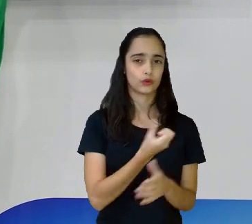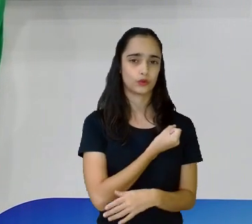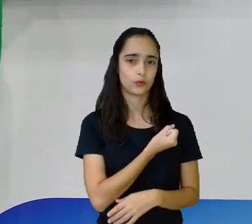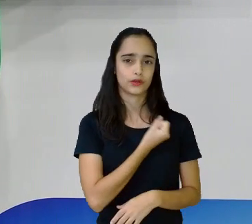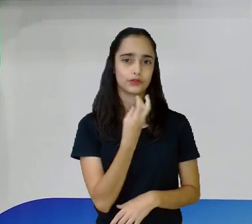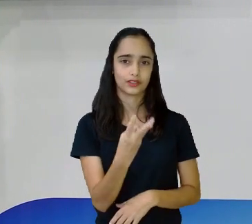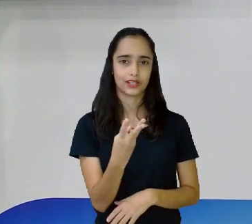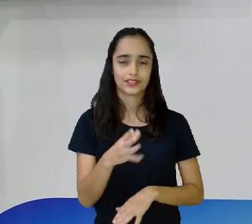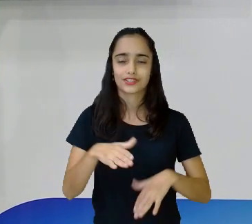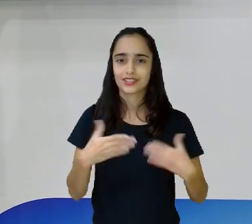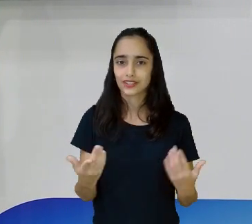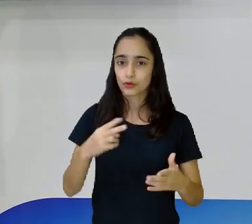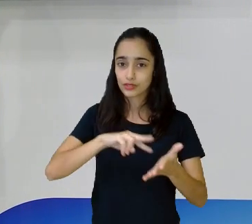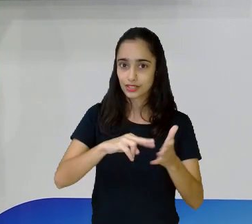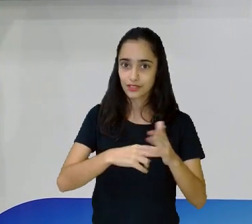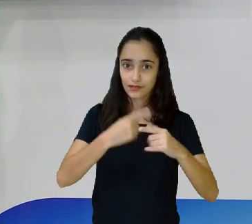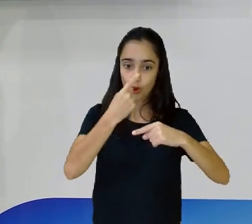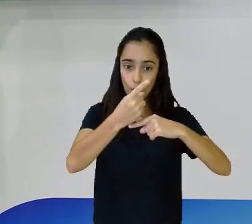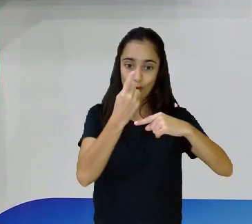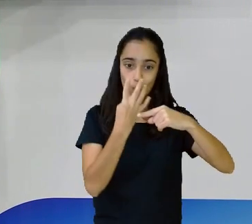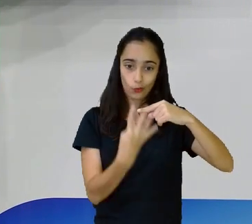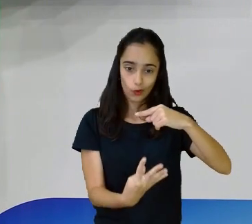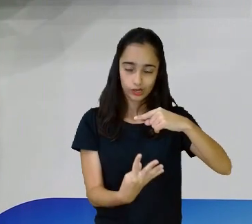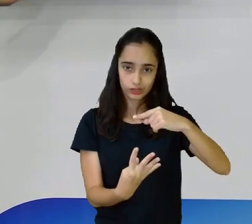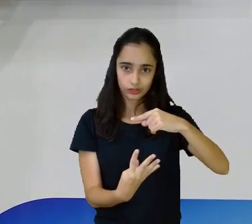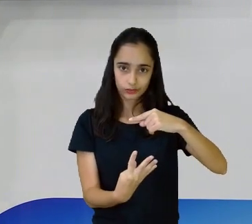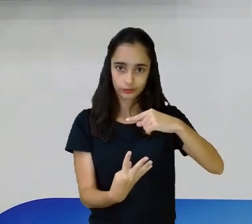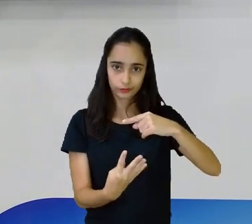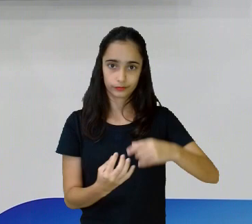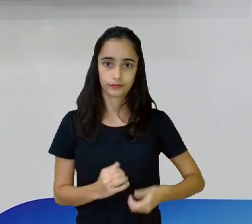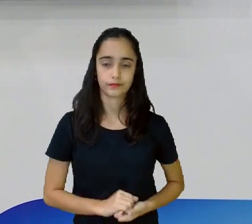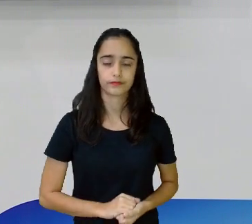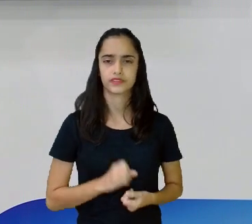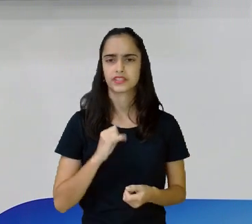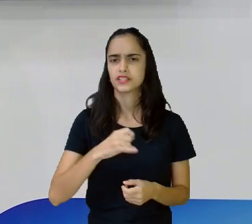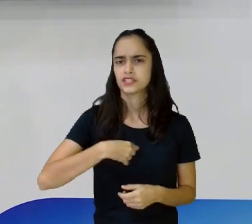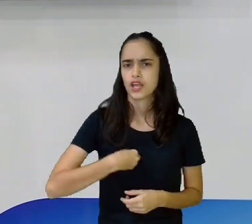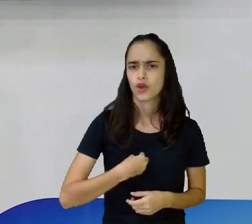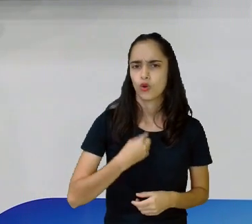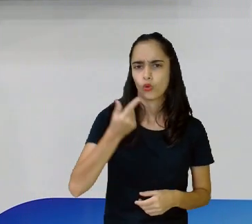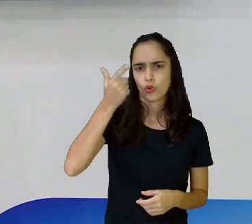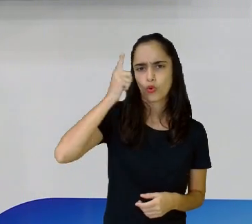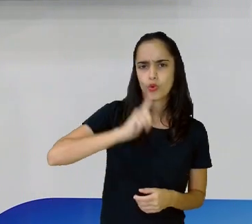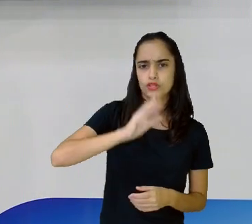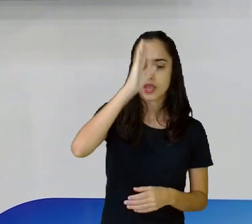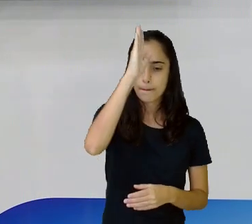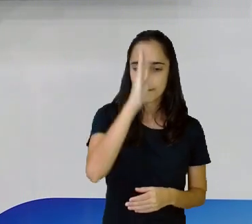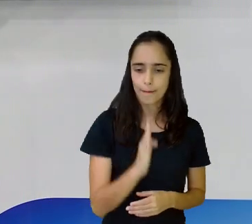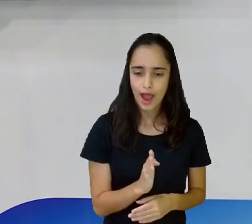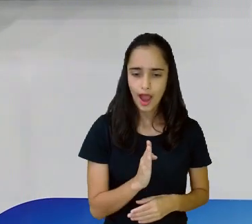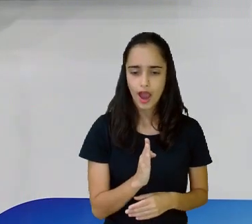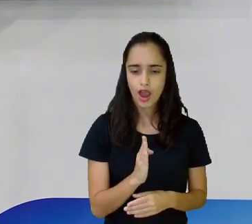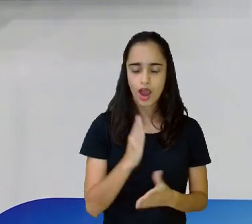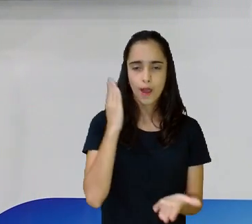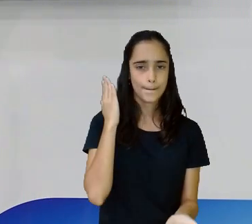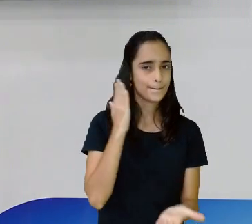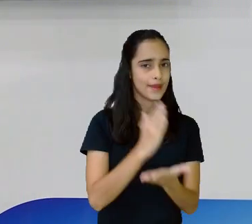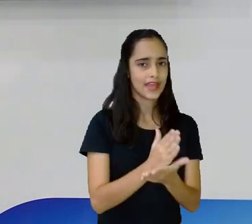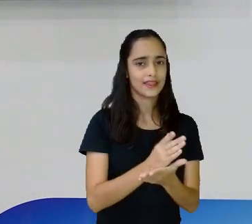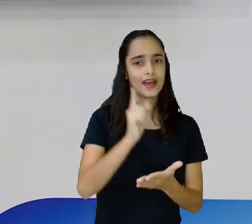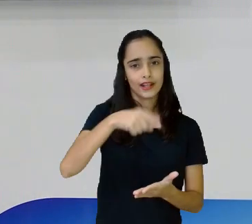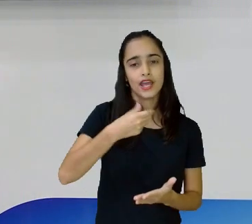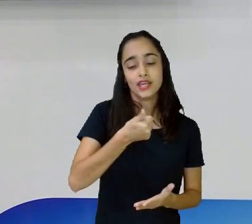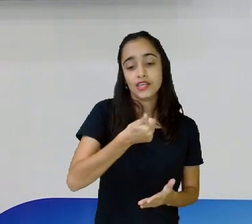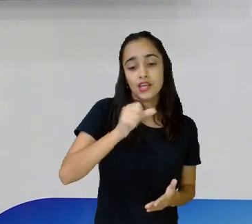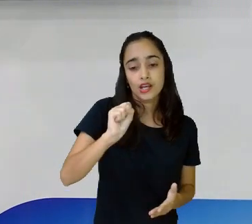se eu dividisse em 4 partes esse meu relógio. Se eu dou metade de uma volta,